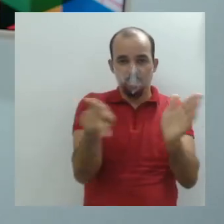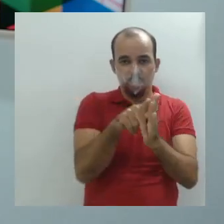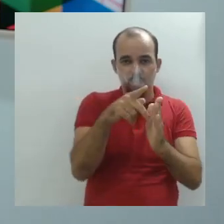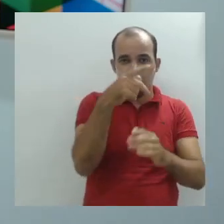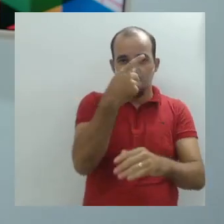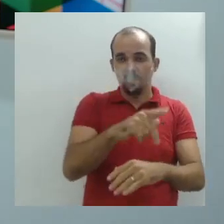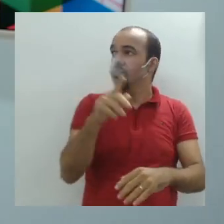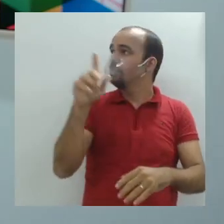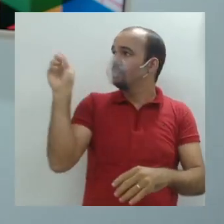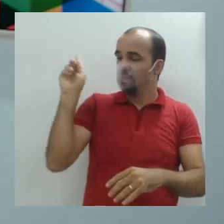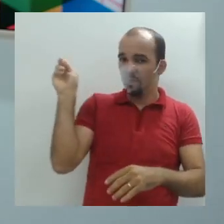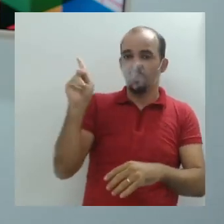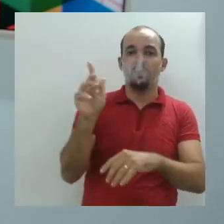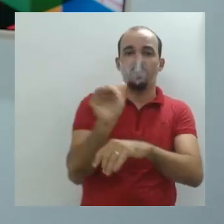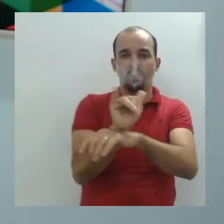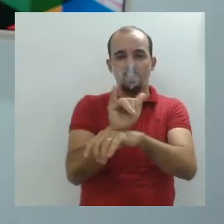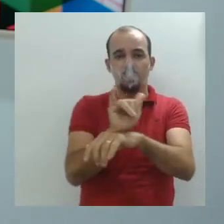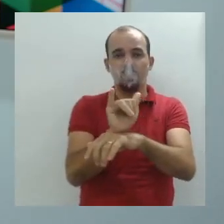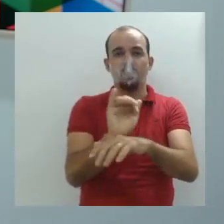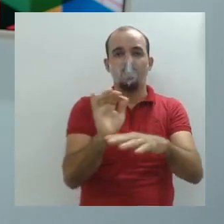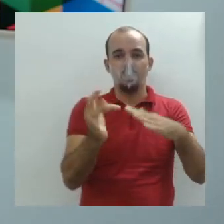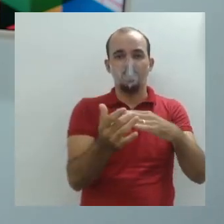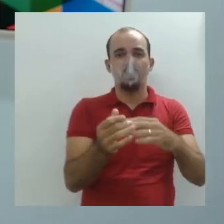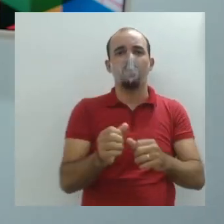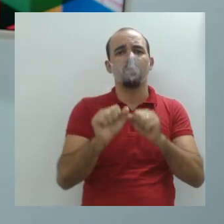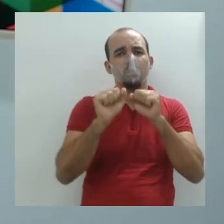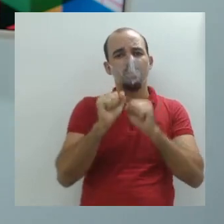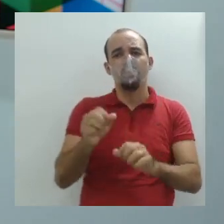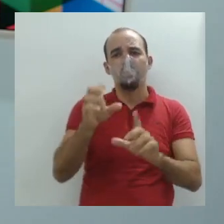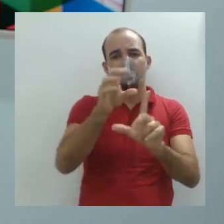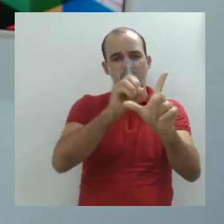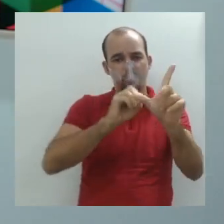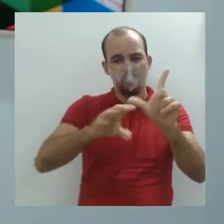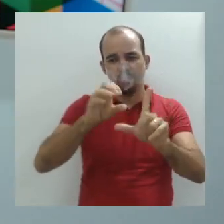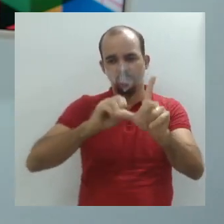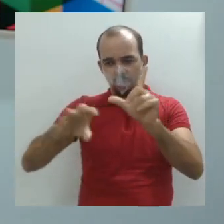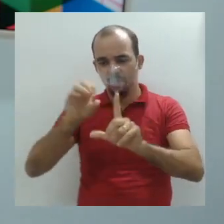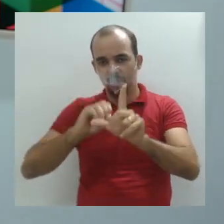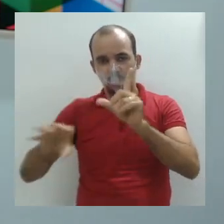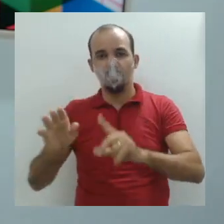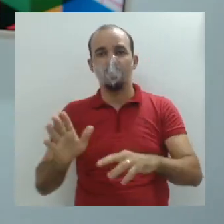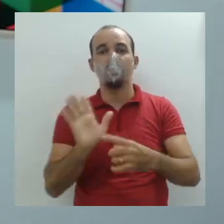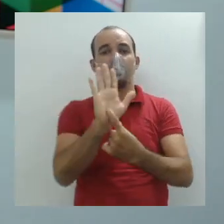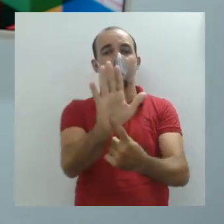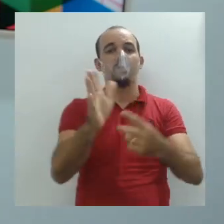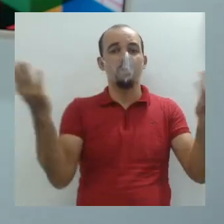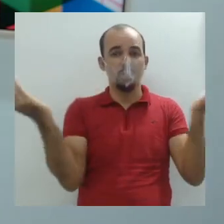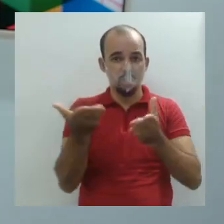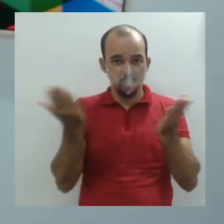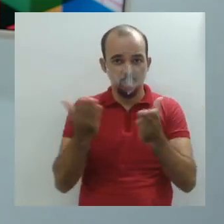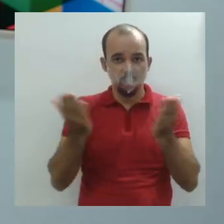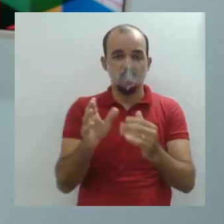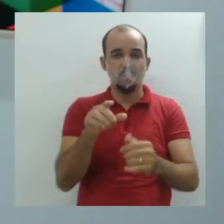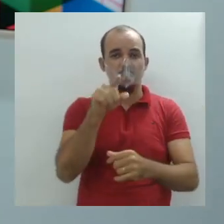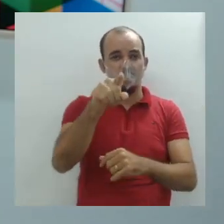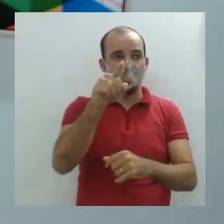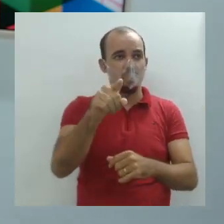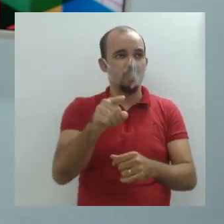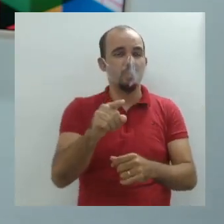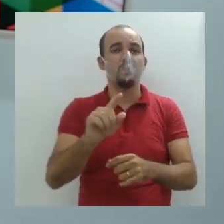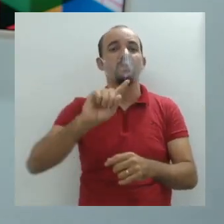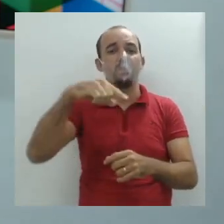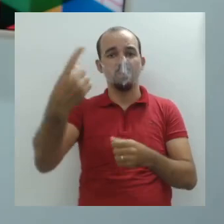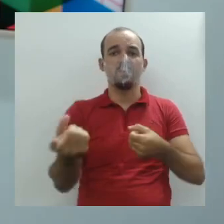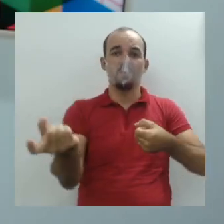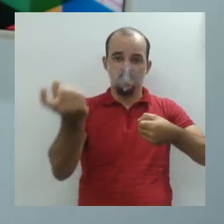vídeo. E assiste, compartilha. Eu trouxe aqui para o Educapé que eu achei muito massa. Aninha agora vai soltar esse vídeo e em seguida a gente continua